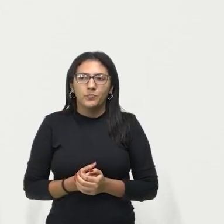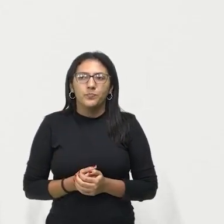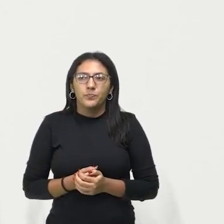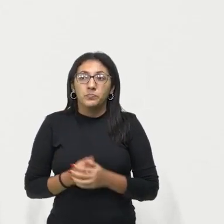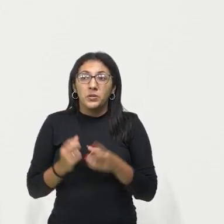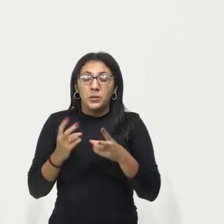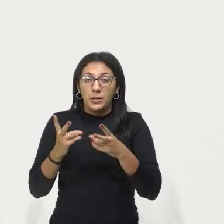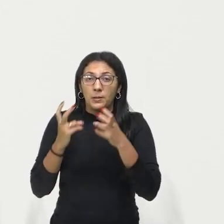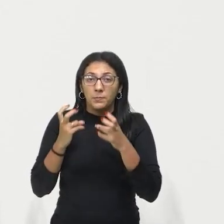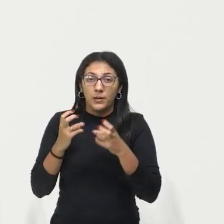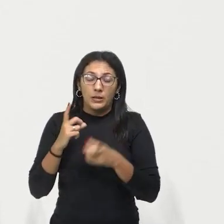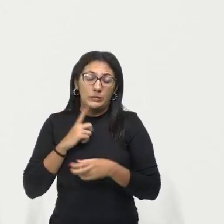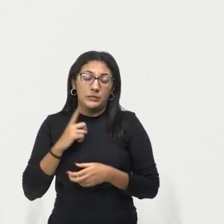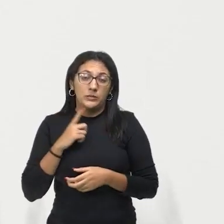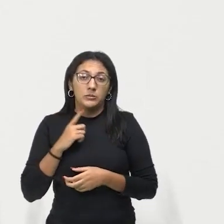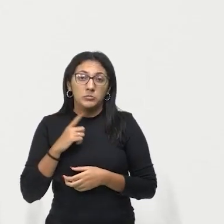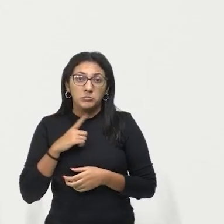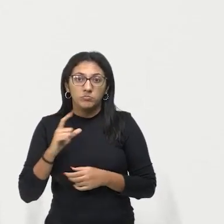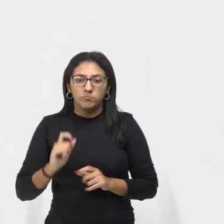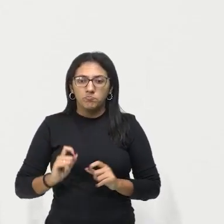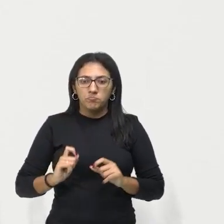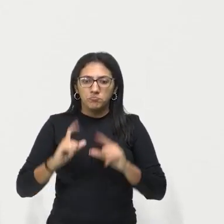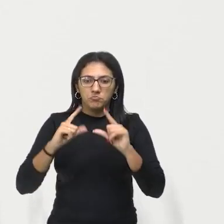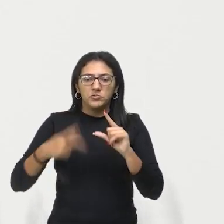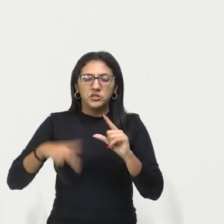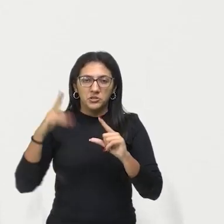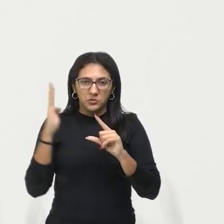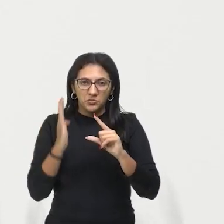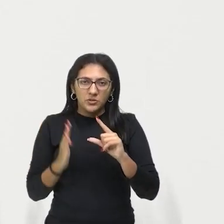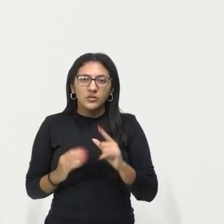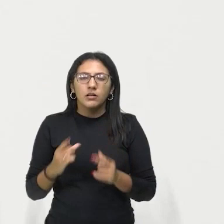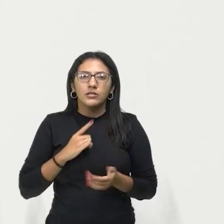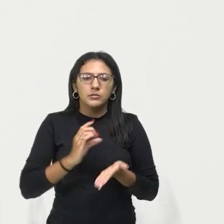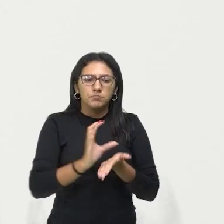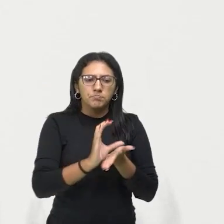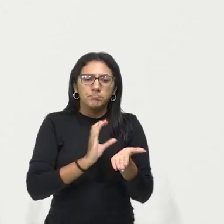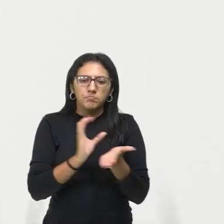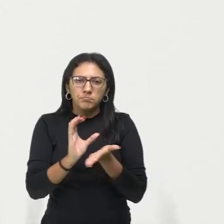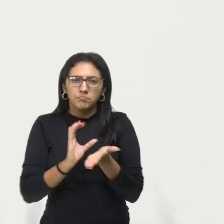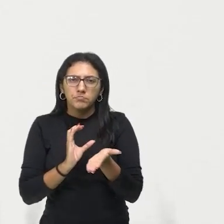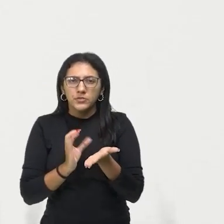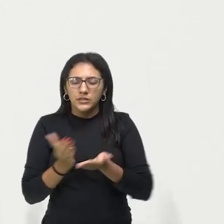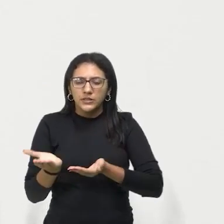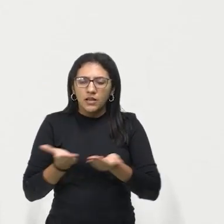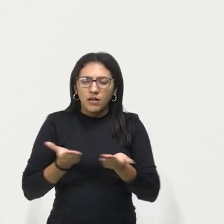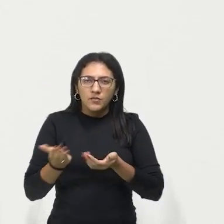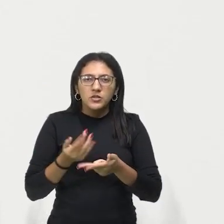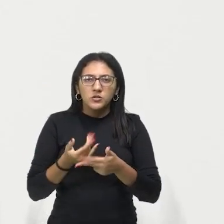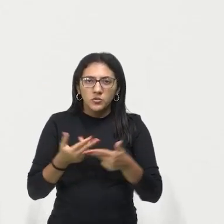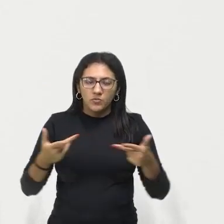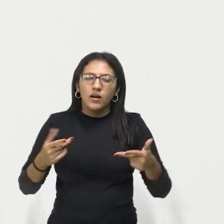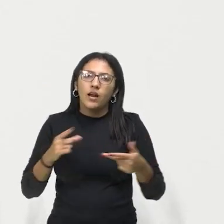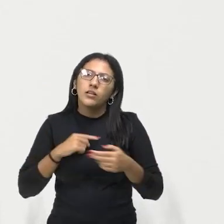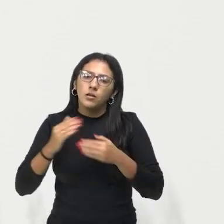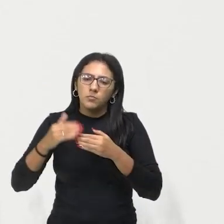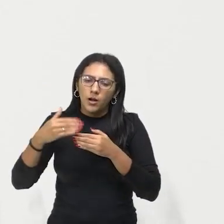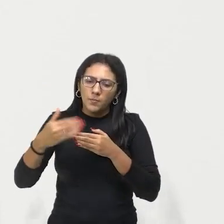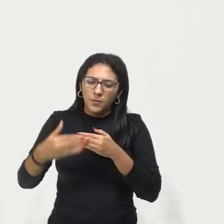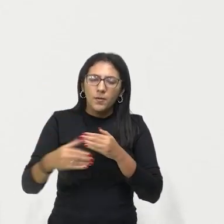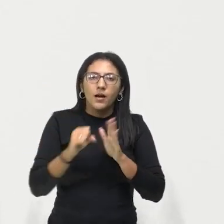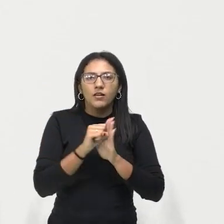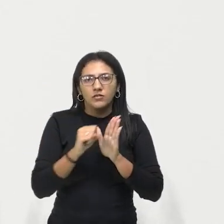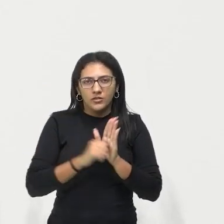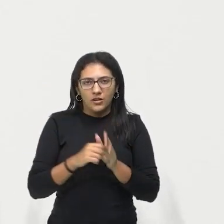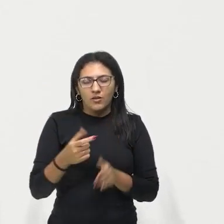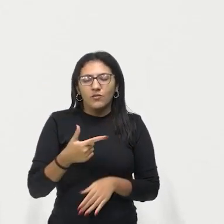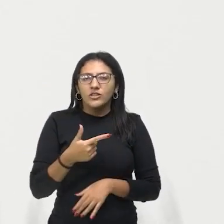tendência mundial para a atividade industrial no Brasil cresce e desponta o setor de serviços e a